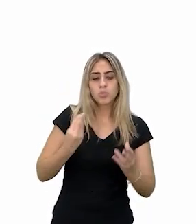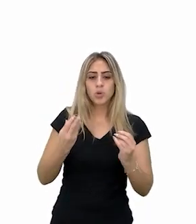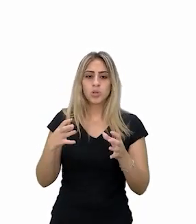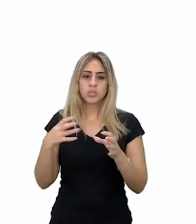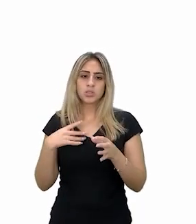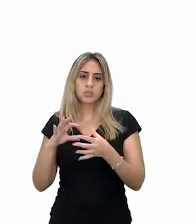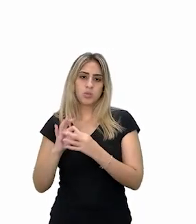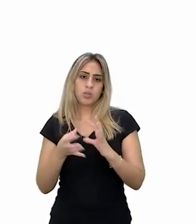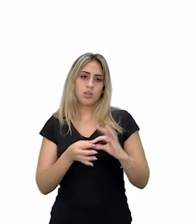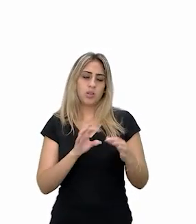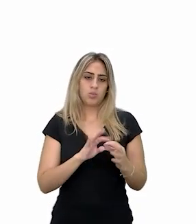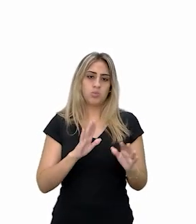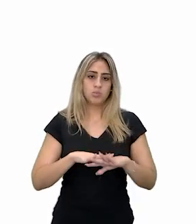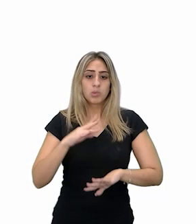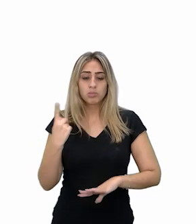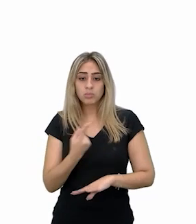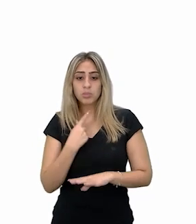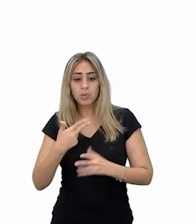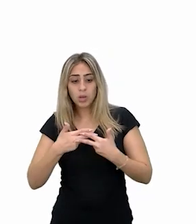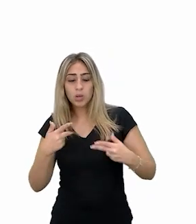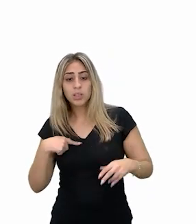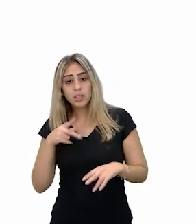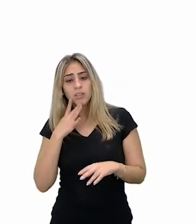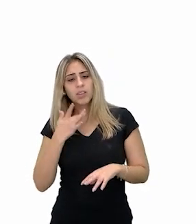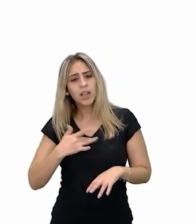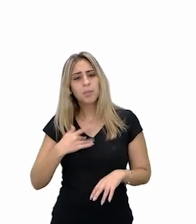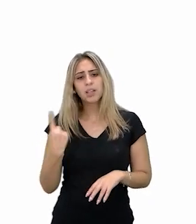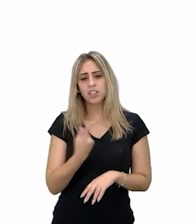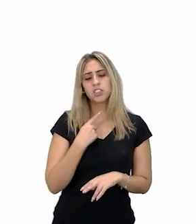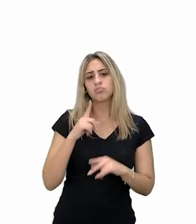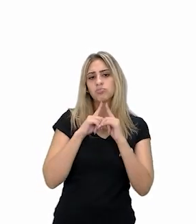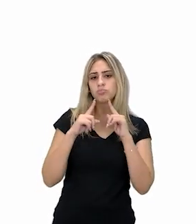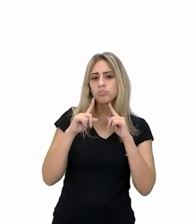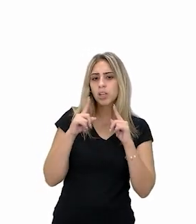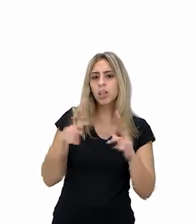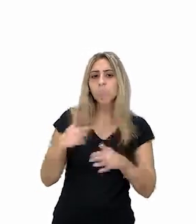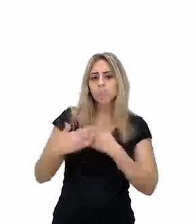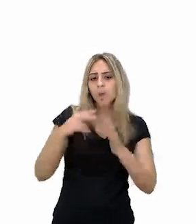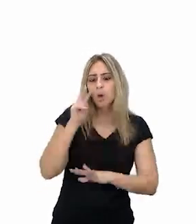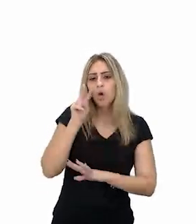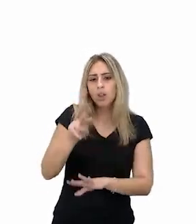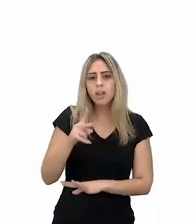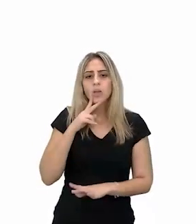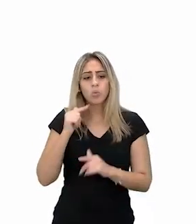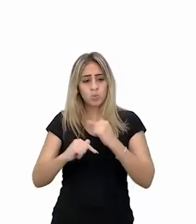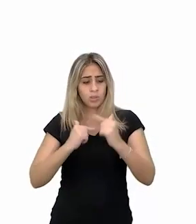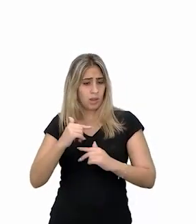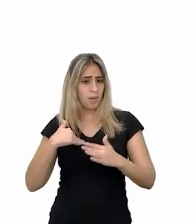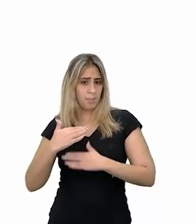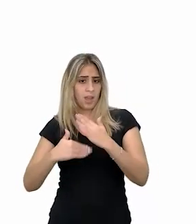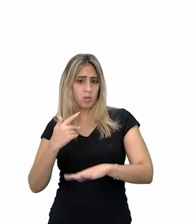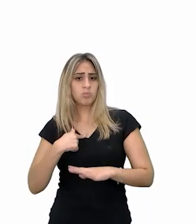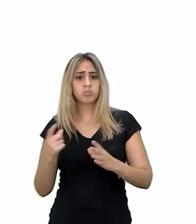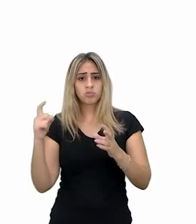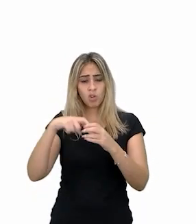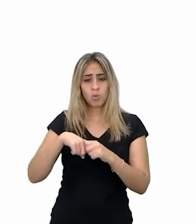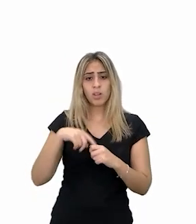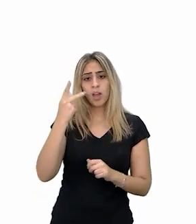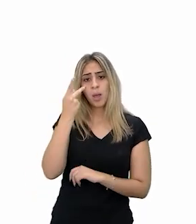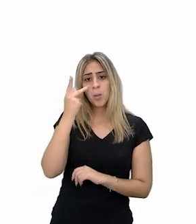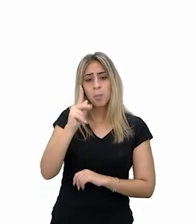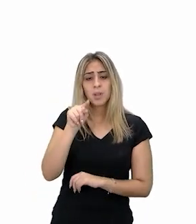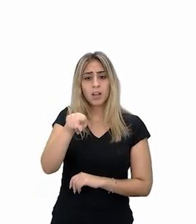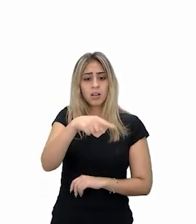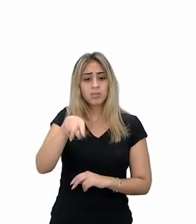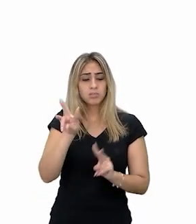Então, portanto, é uma questão que valer a pena a gente retomar. Além de um trabalho, né, voltado aí para